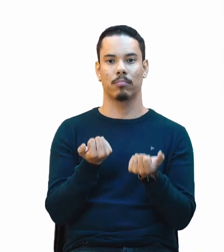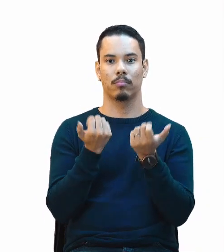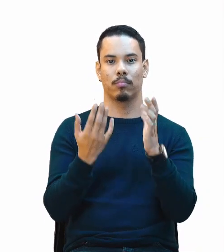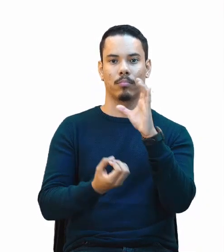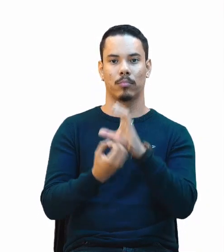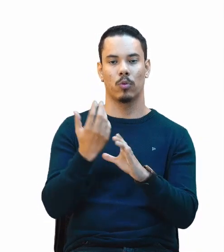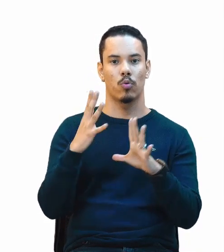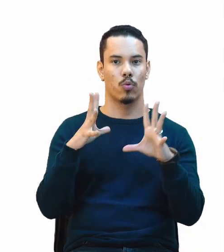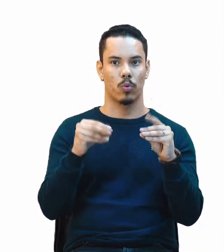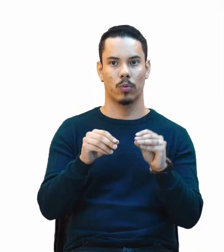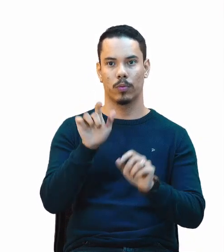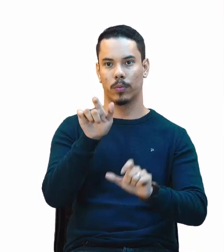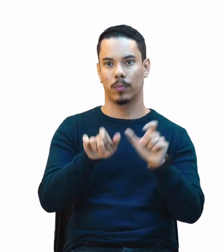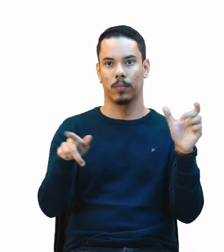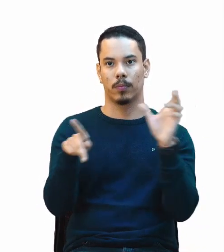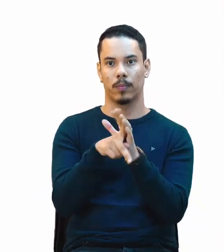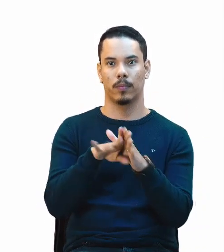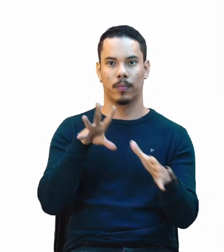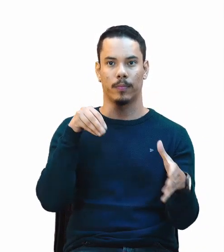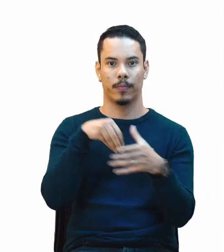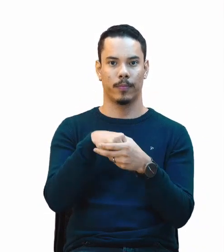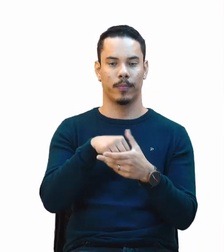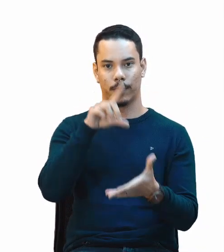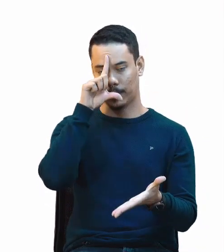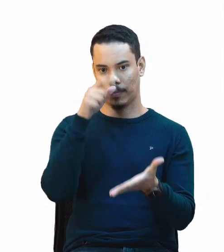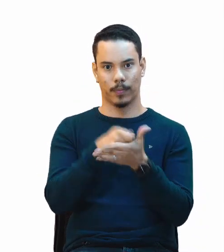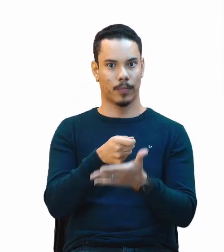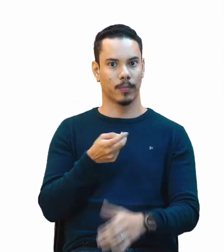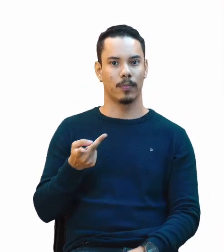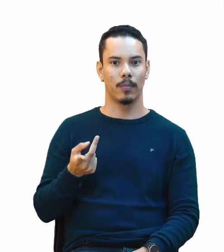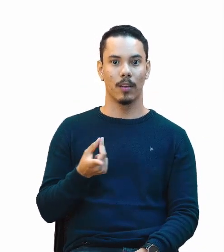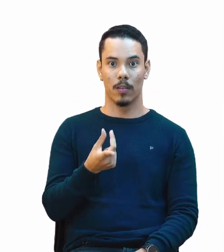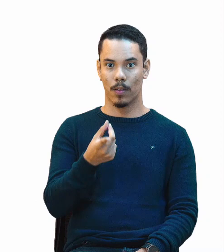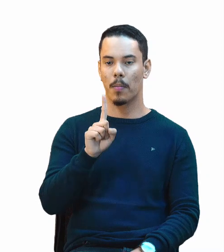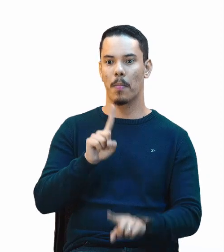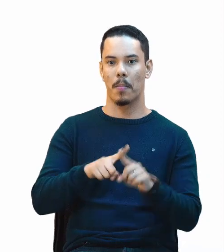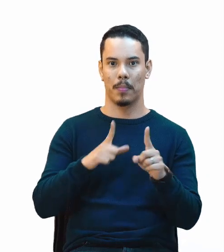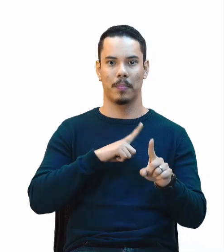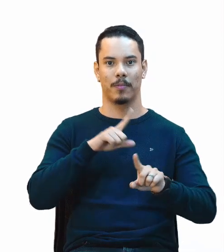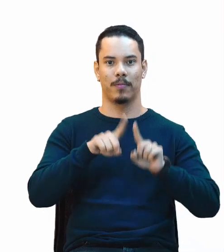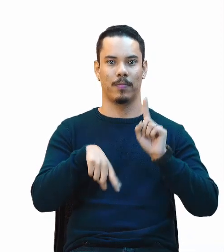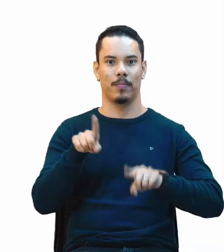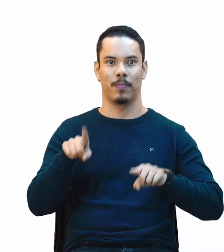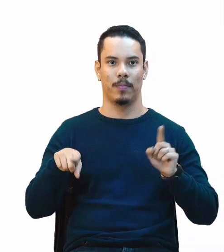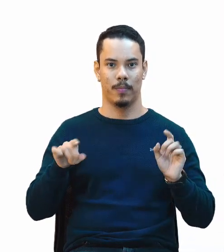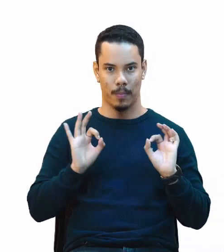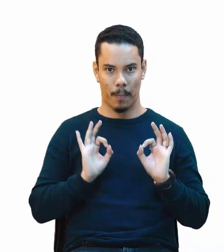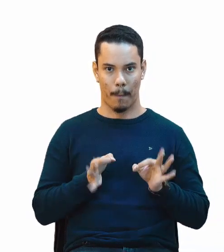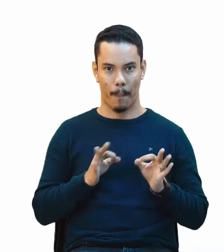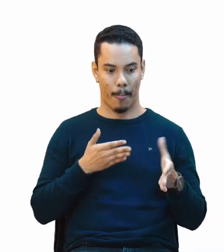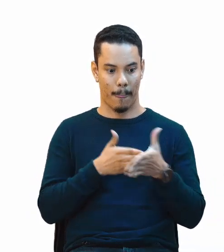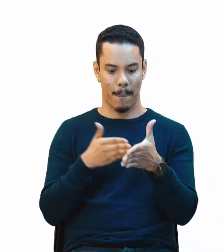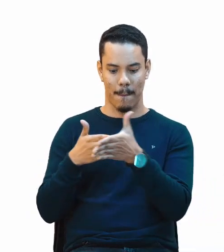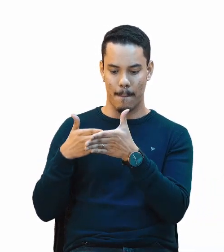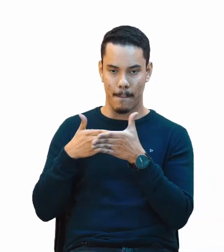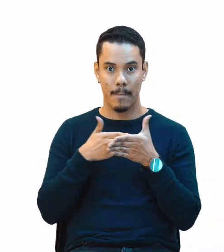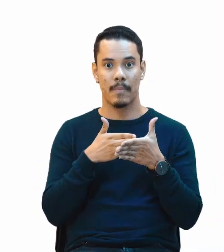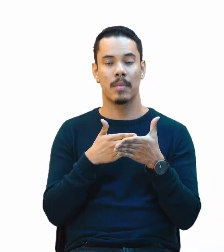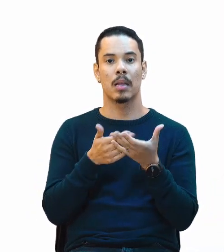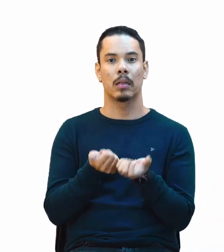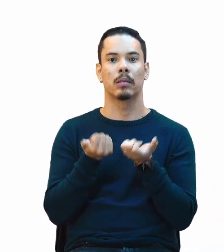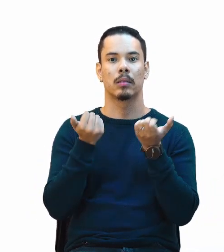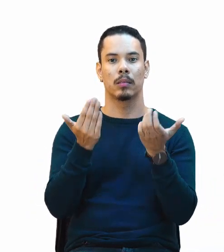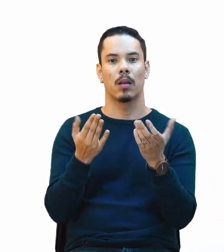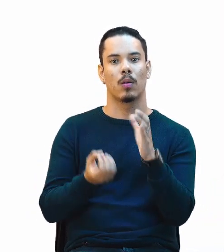seres infinitamente variados do mundo, que são perecíveis. Ela